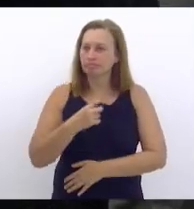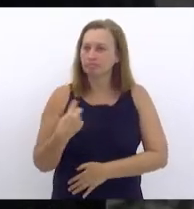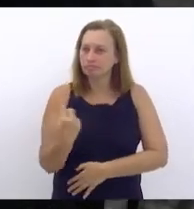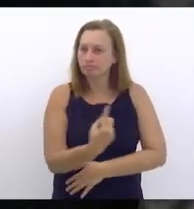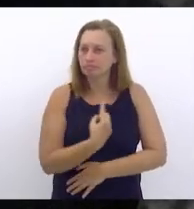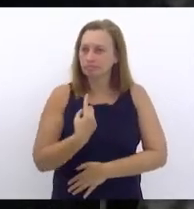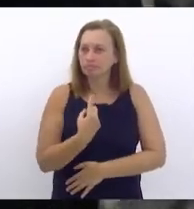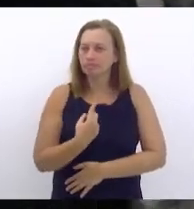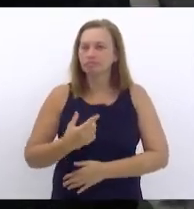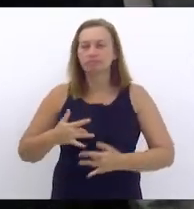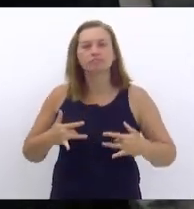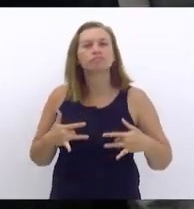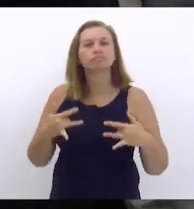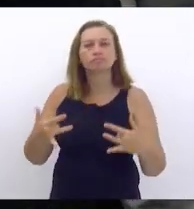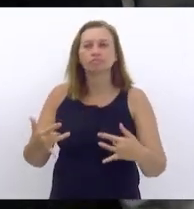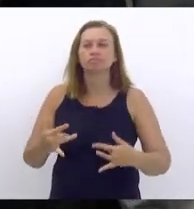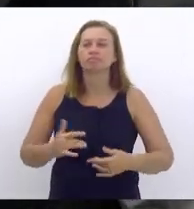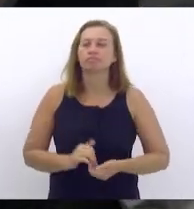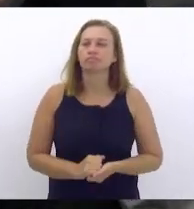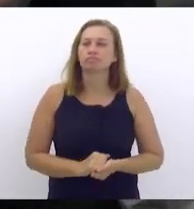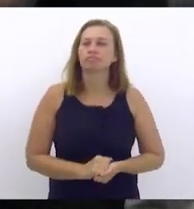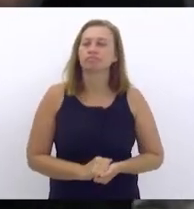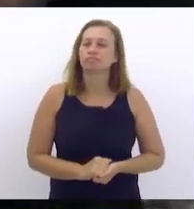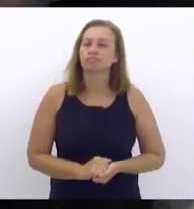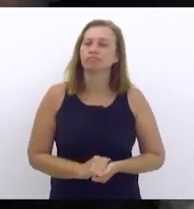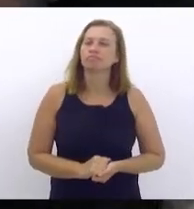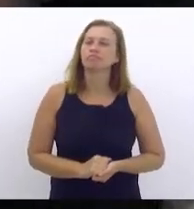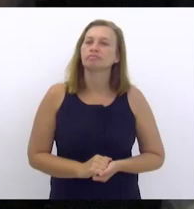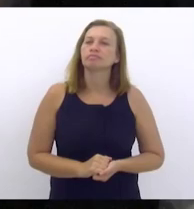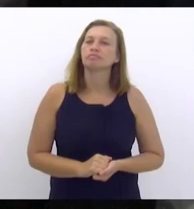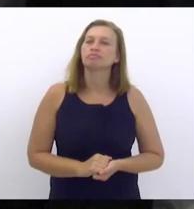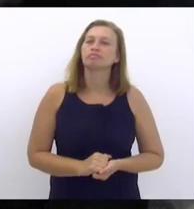pela generosidade, pela cooperação,